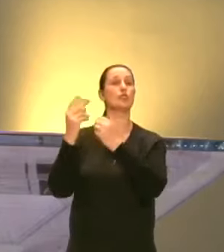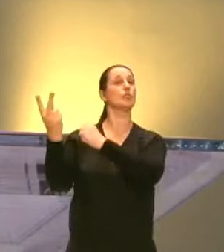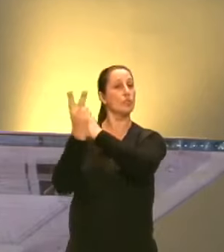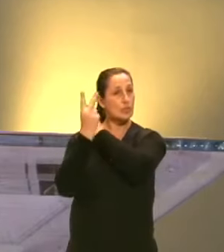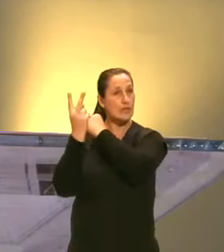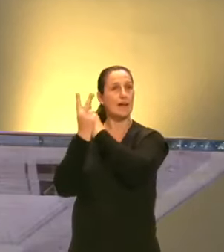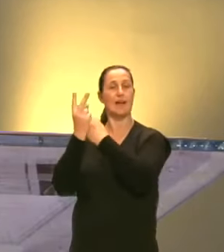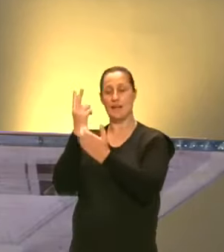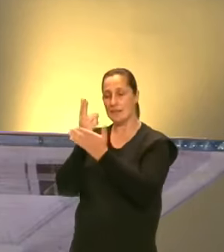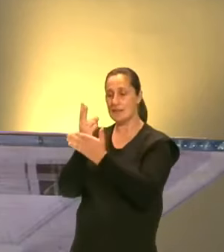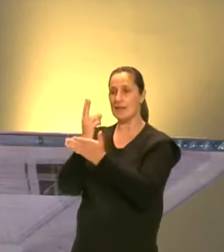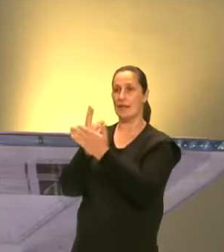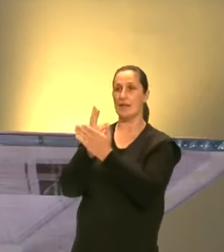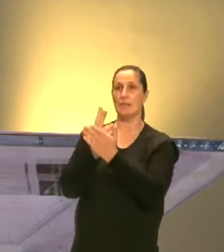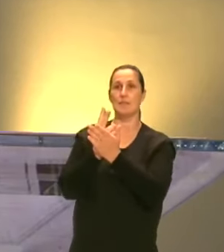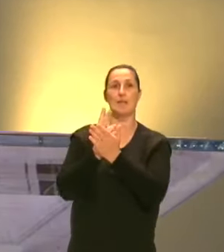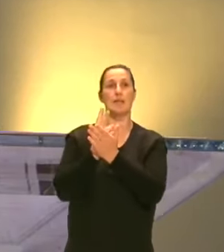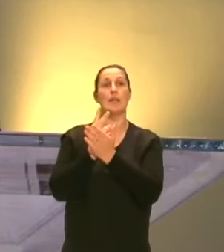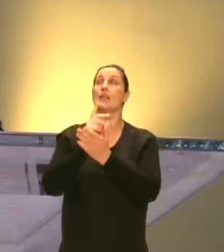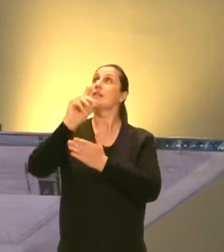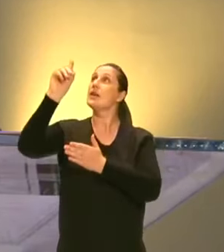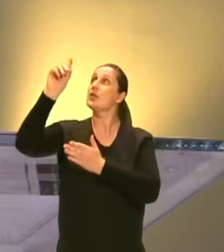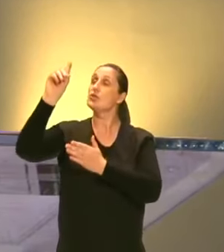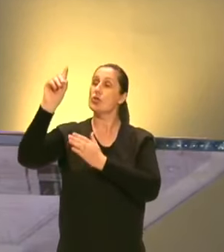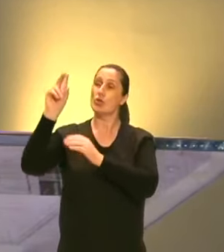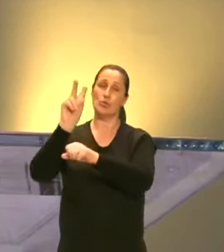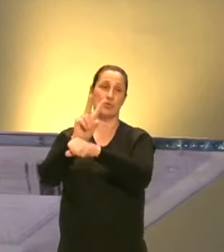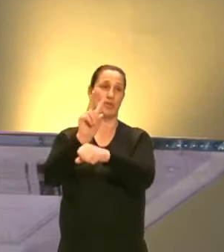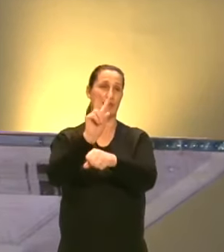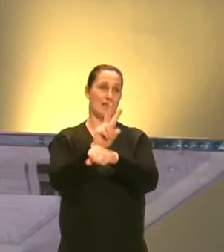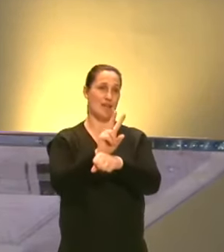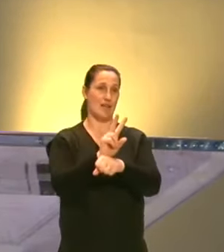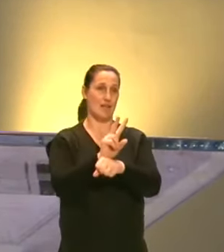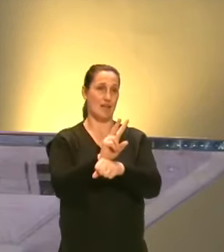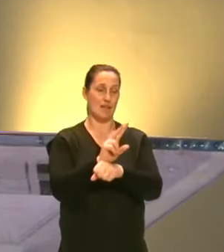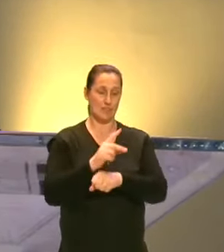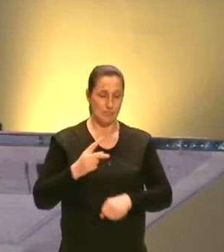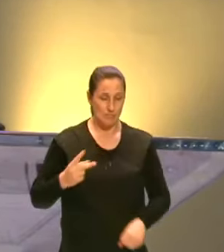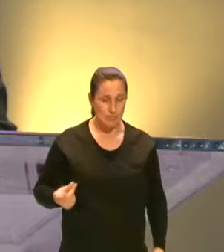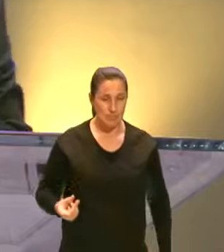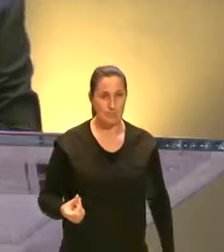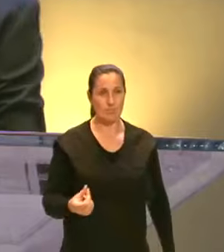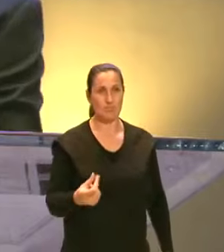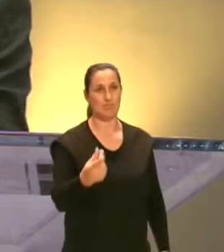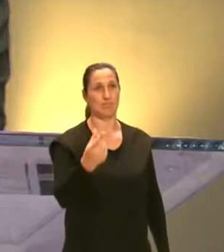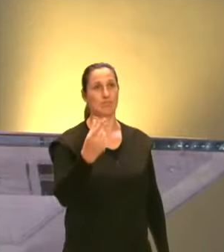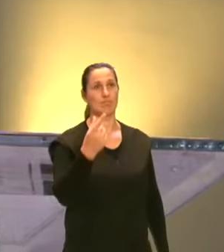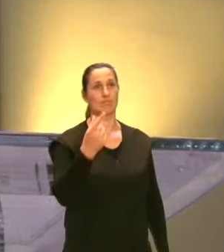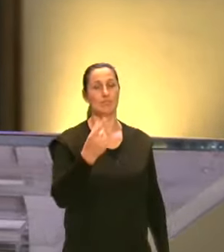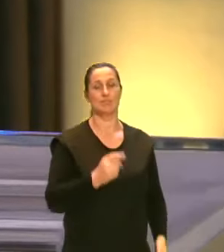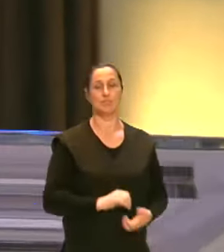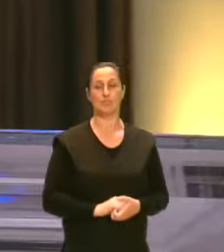Senhor protegerá a sua saída e a sua chegada, desde agora e para sempre. Eu quero te dizer uma coisa: quando